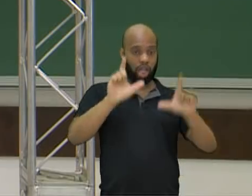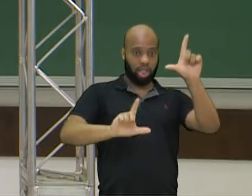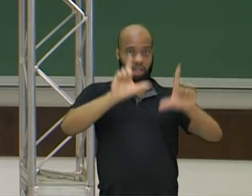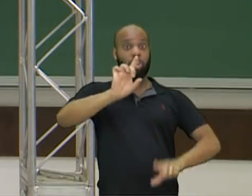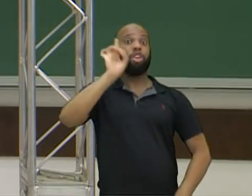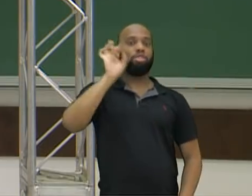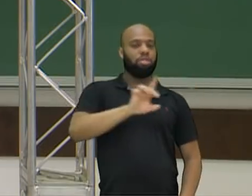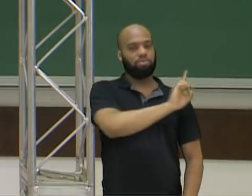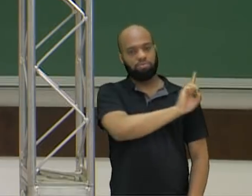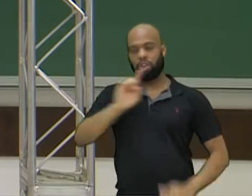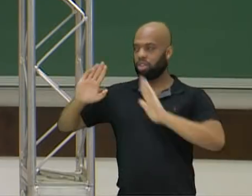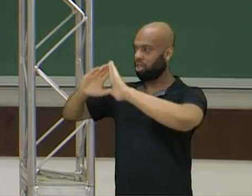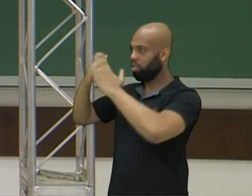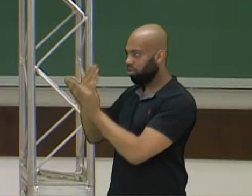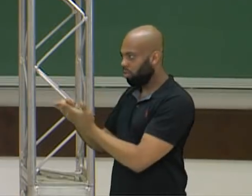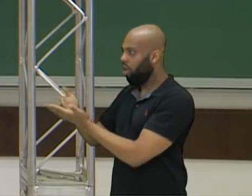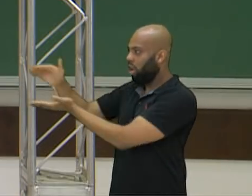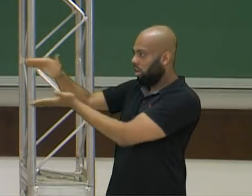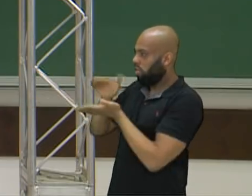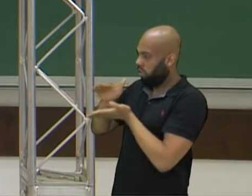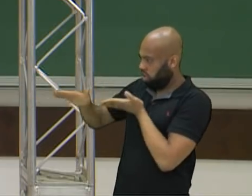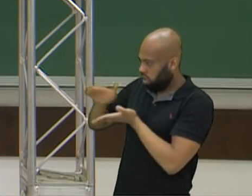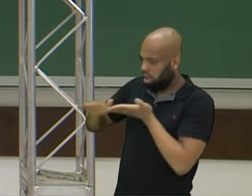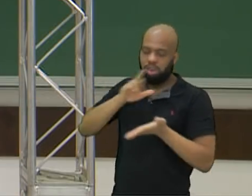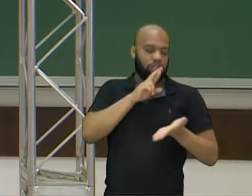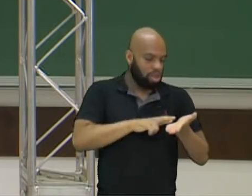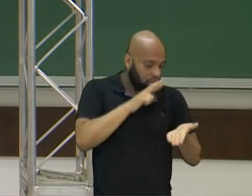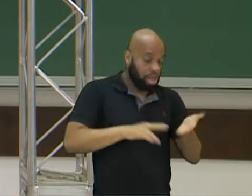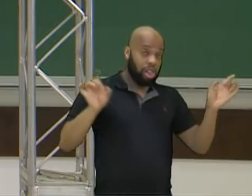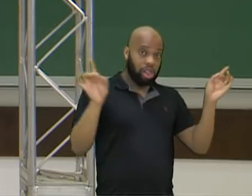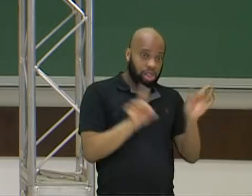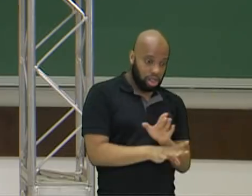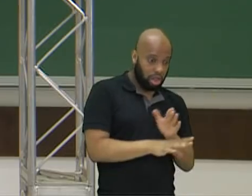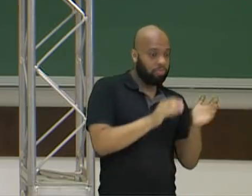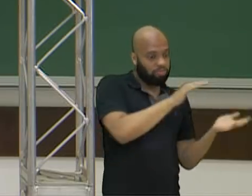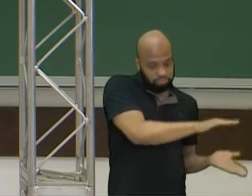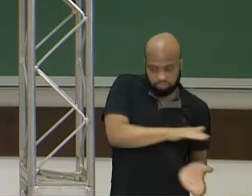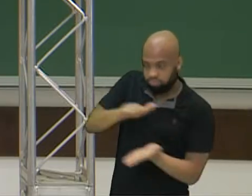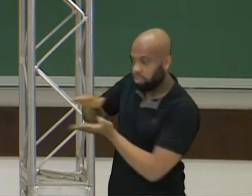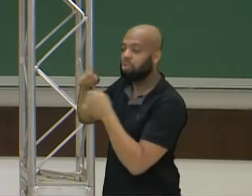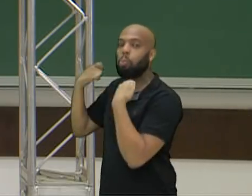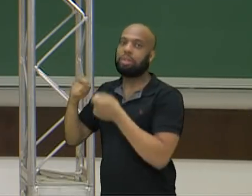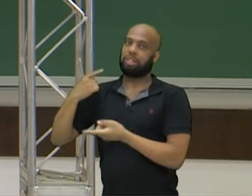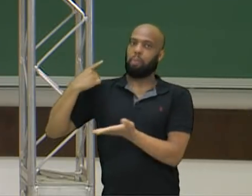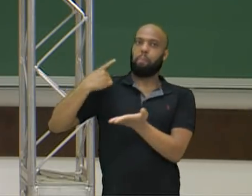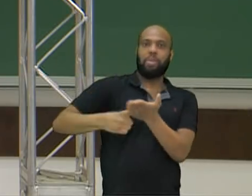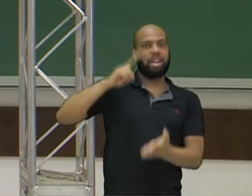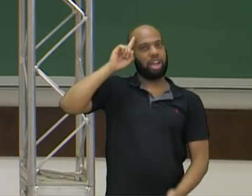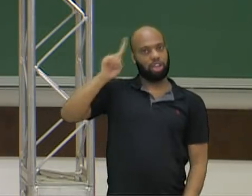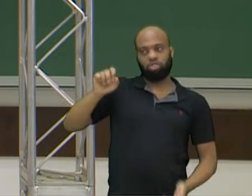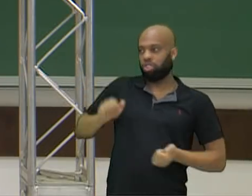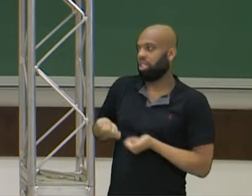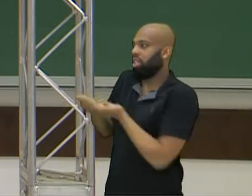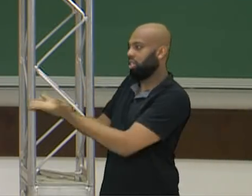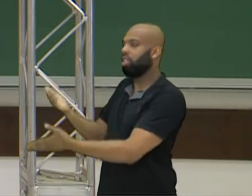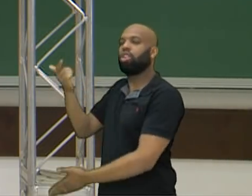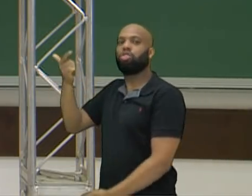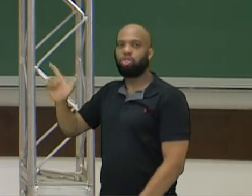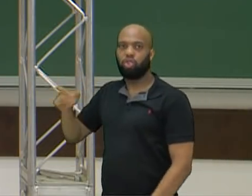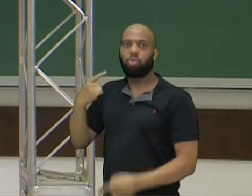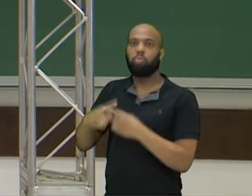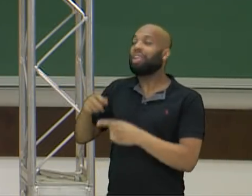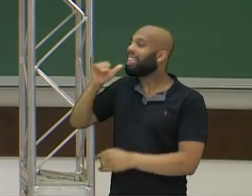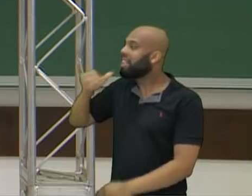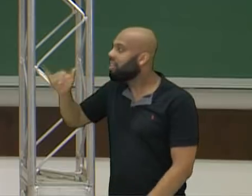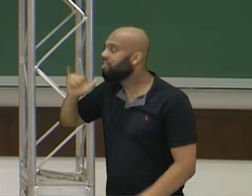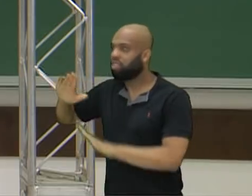pela televisão, não estão tendo acesso à internet, ao Class, não deixem de ir até a escola, comunicar a sua